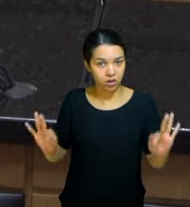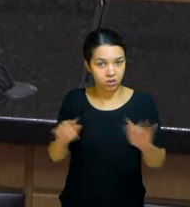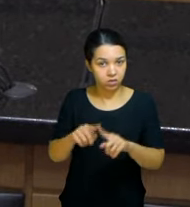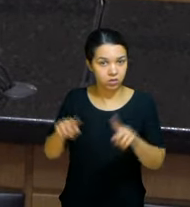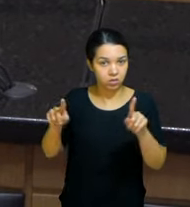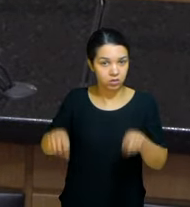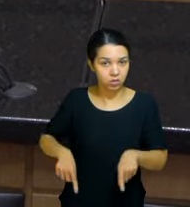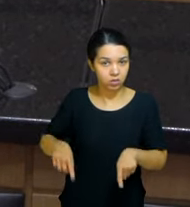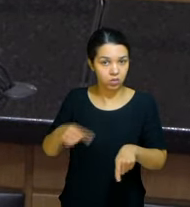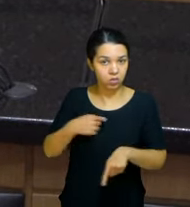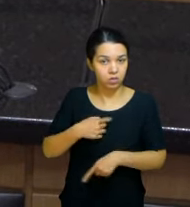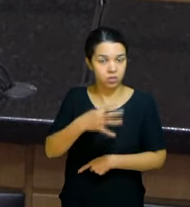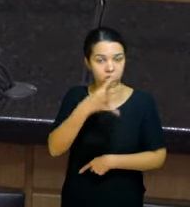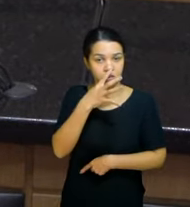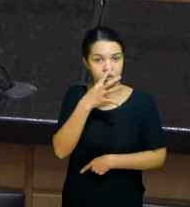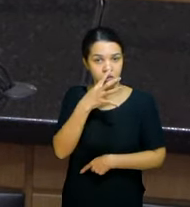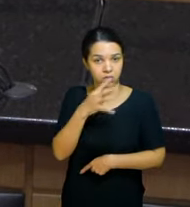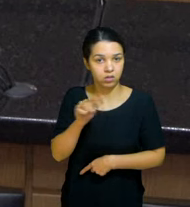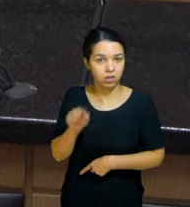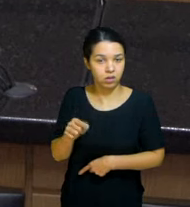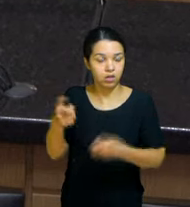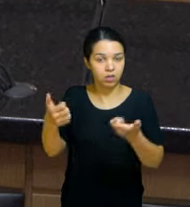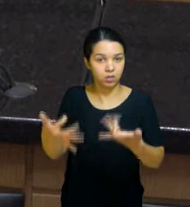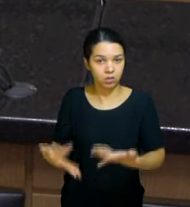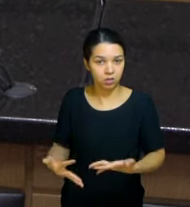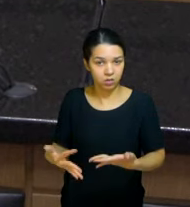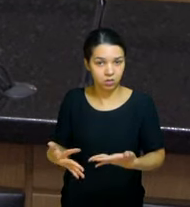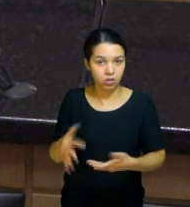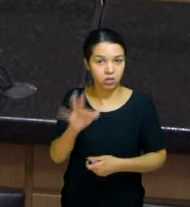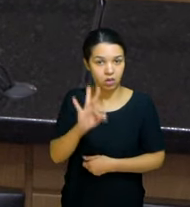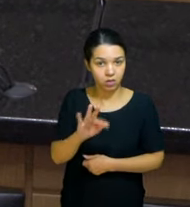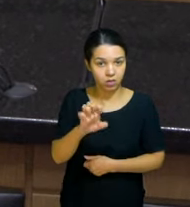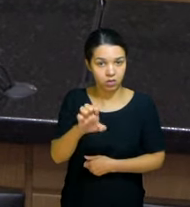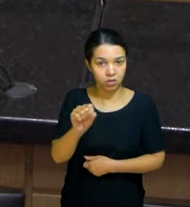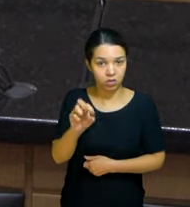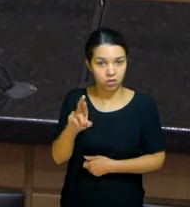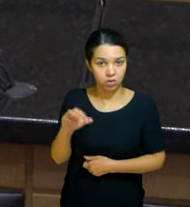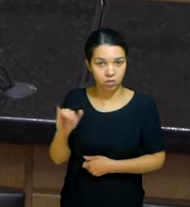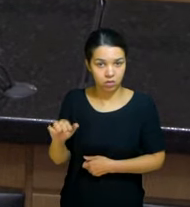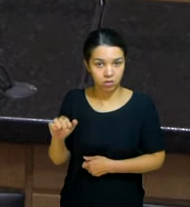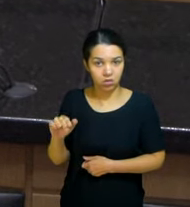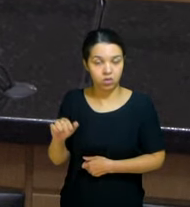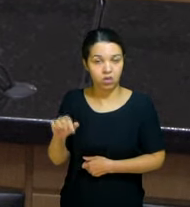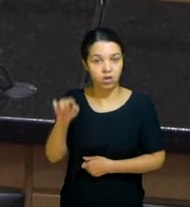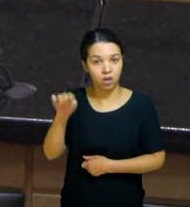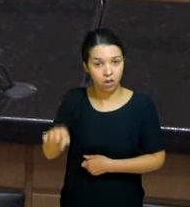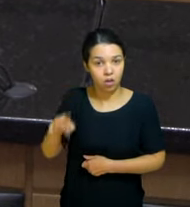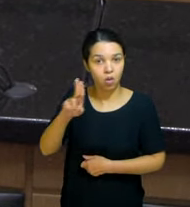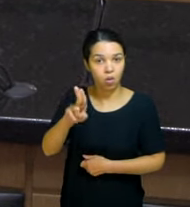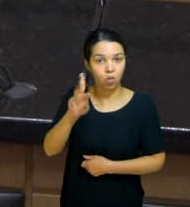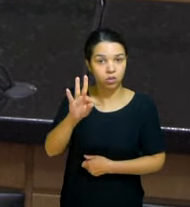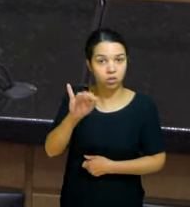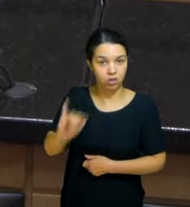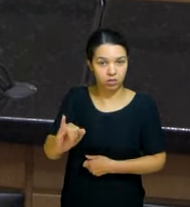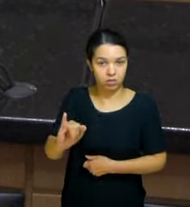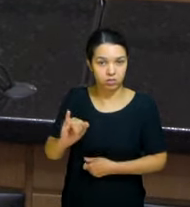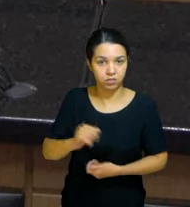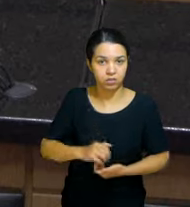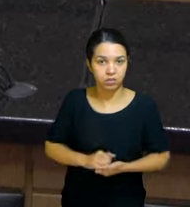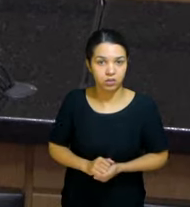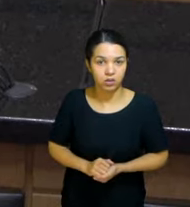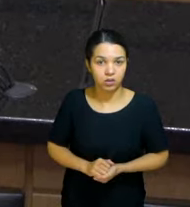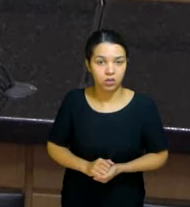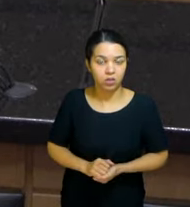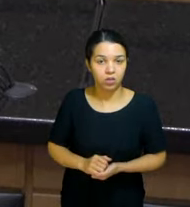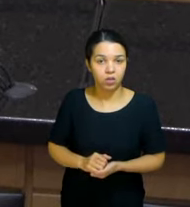ela realmente me chocou. Ela disse, a FESPORTE está na UTI. Um dos servidores